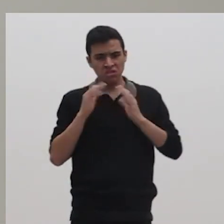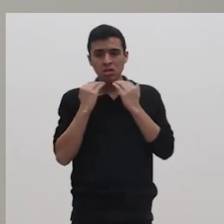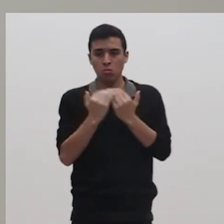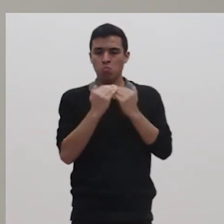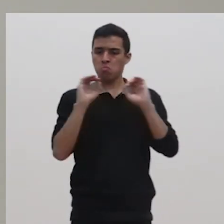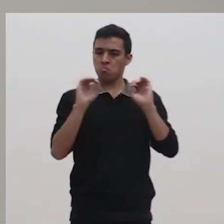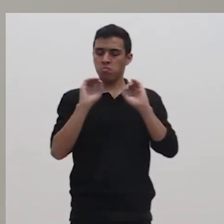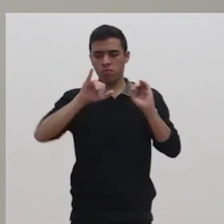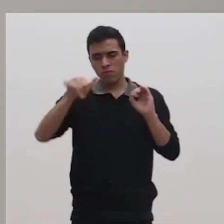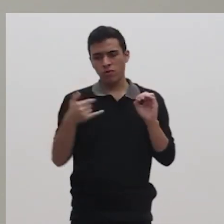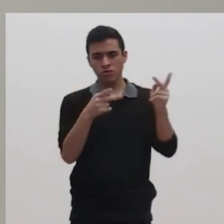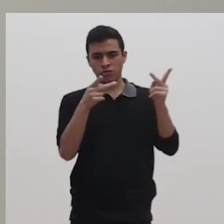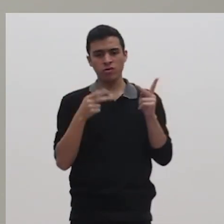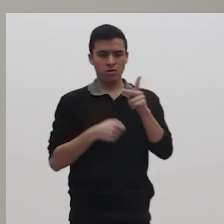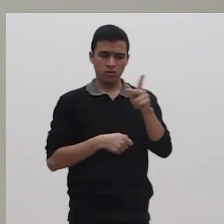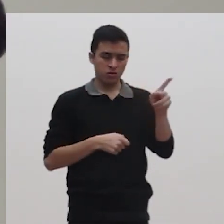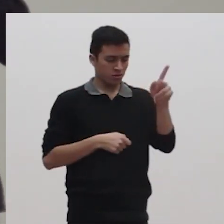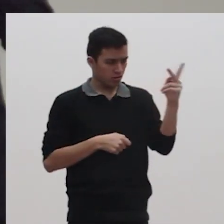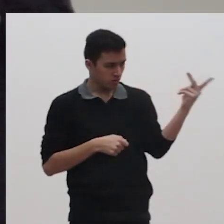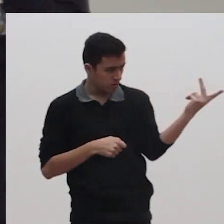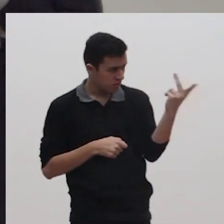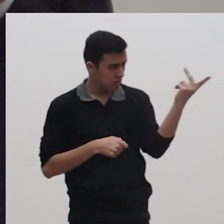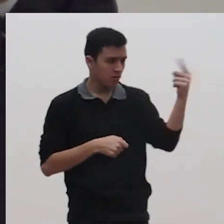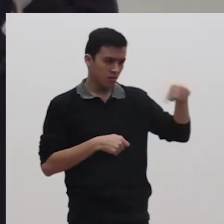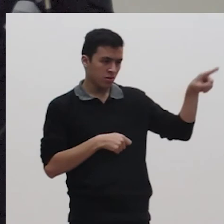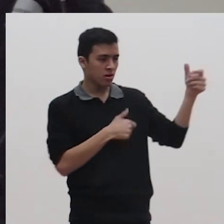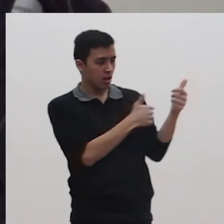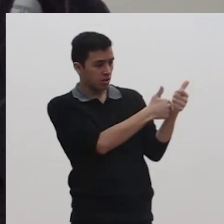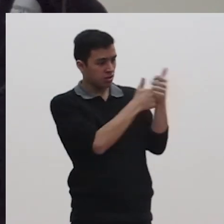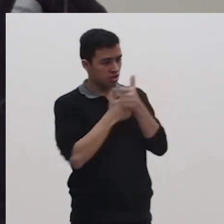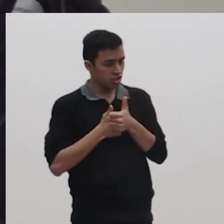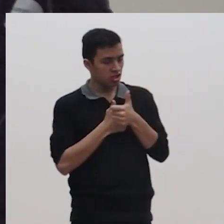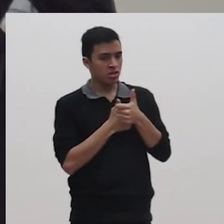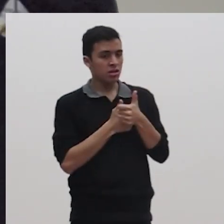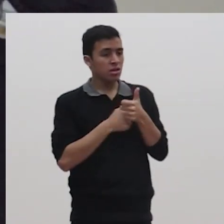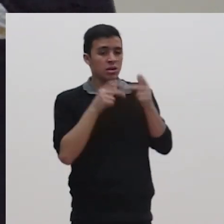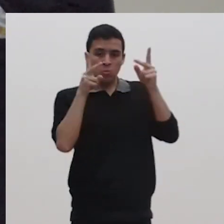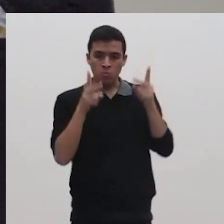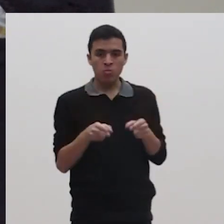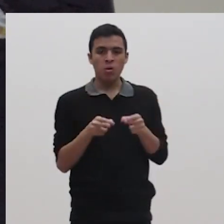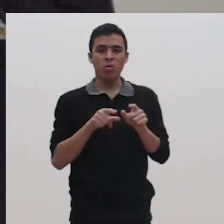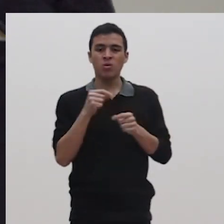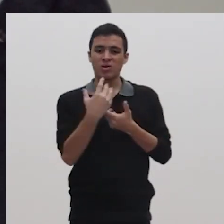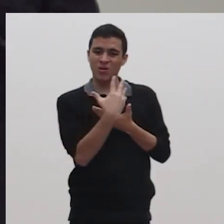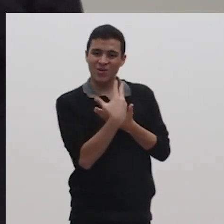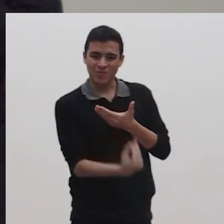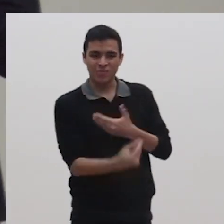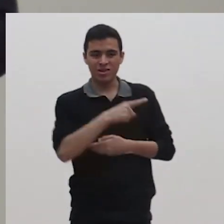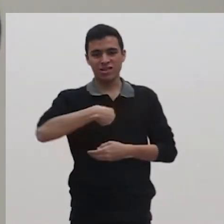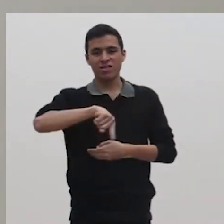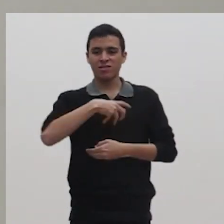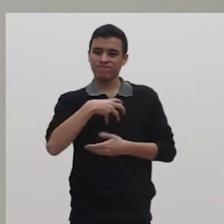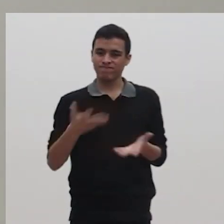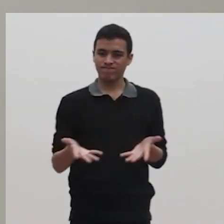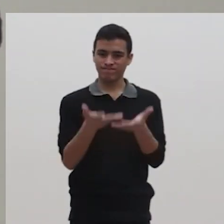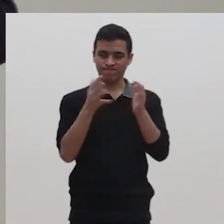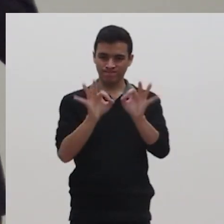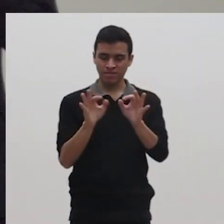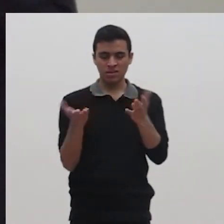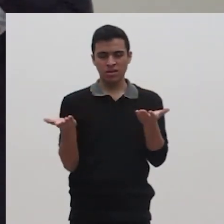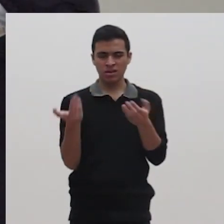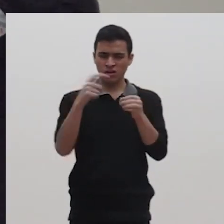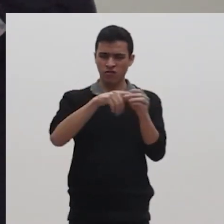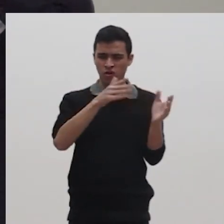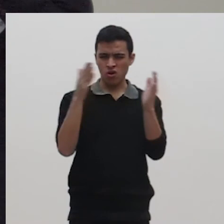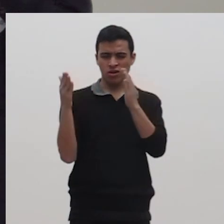e convidamos o professor Ricardo e a professora Graciela a nos seguirem nessa iniciativa. Eu